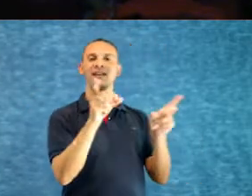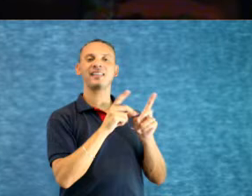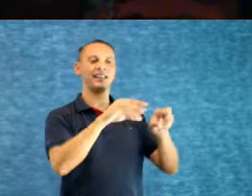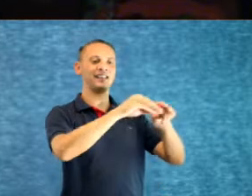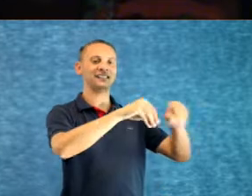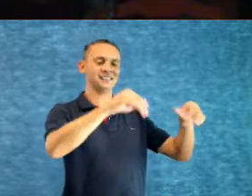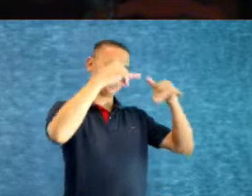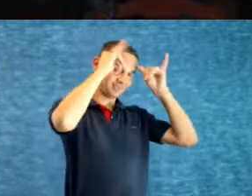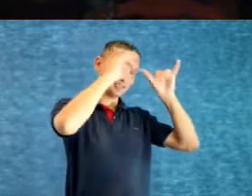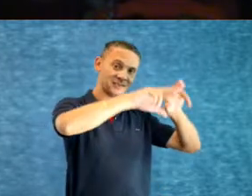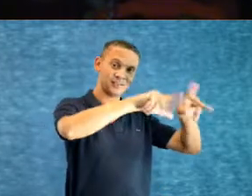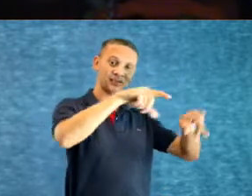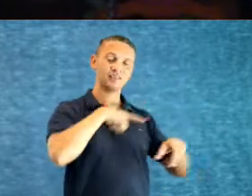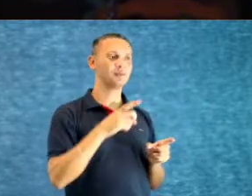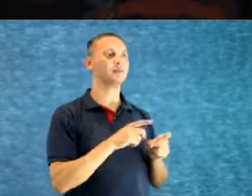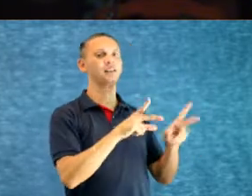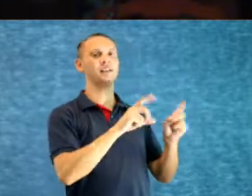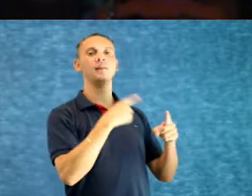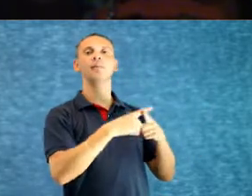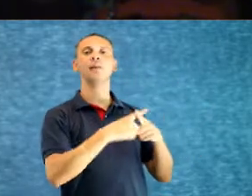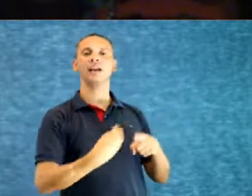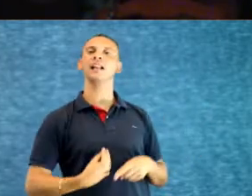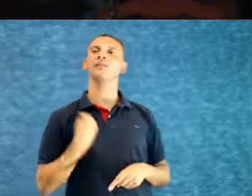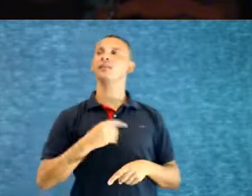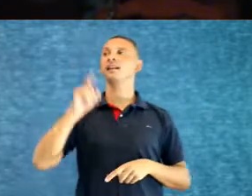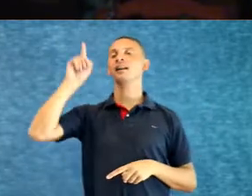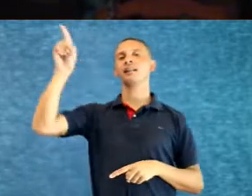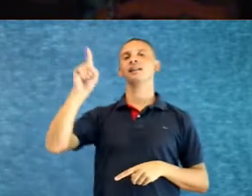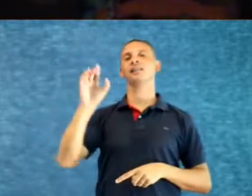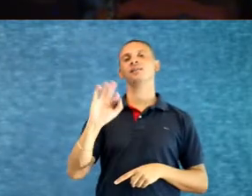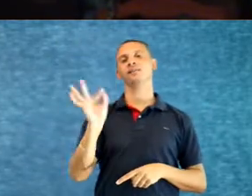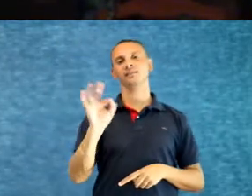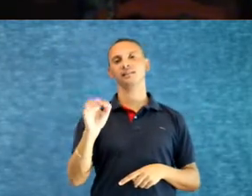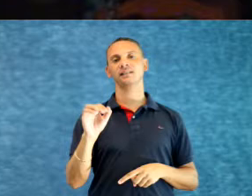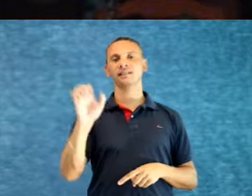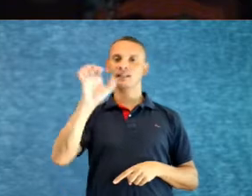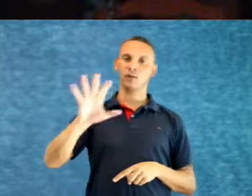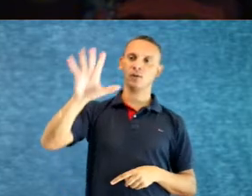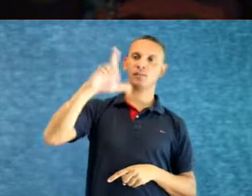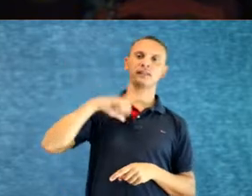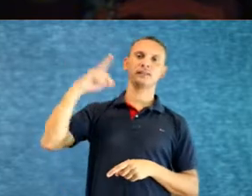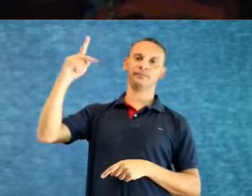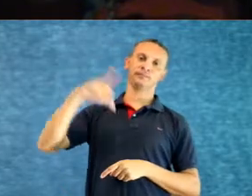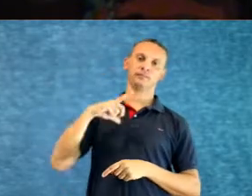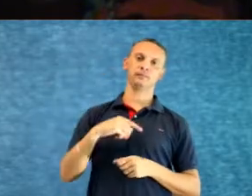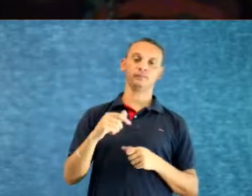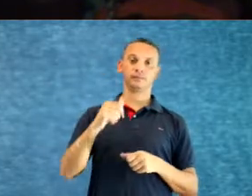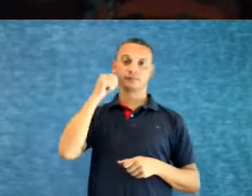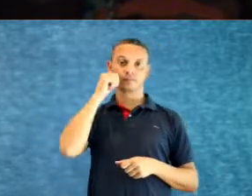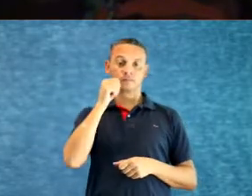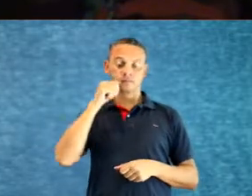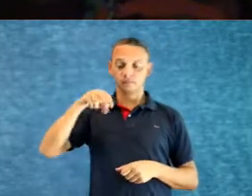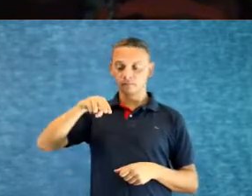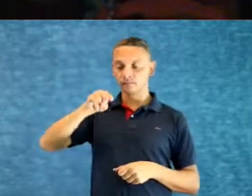anos, ela é casada com um vizinho, um proprietário, mas separa-se um ano, se separa, volta para morar com os